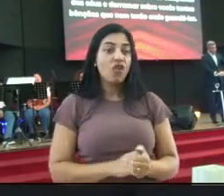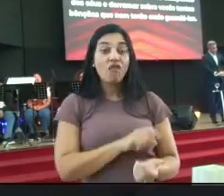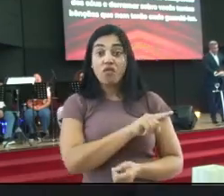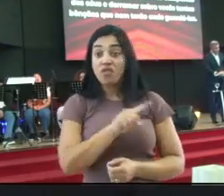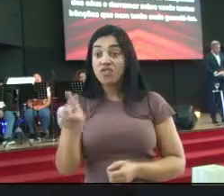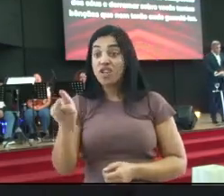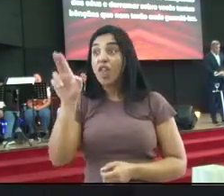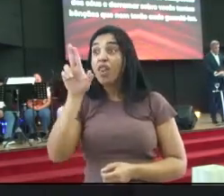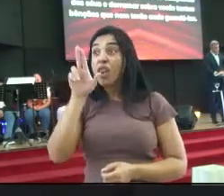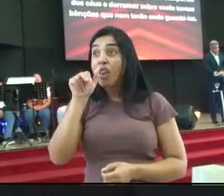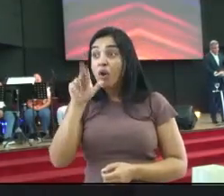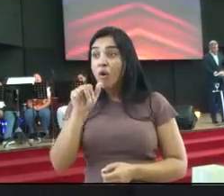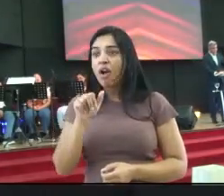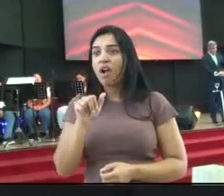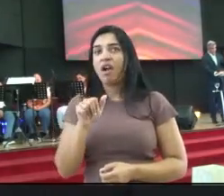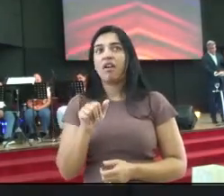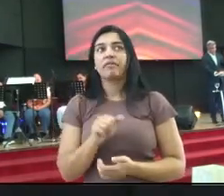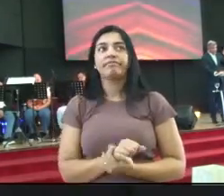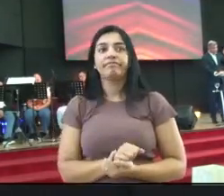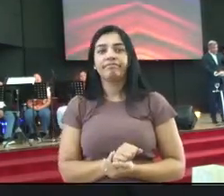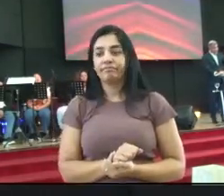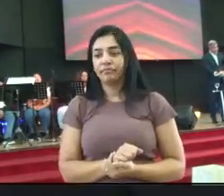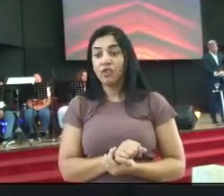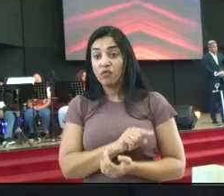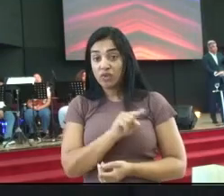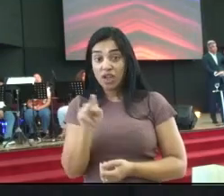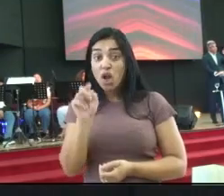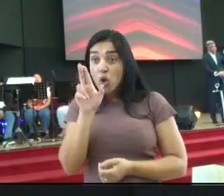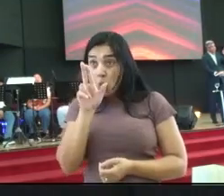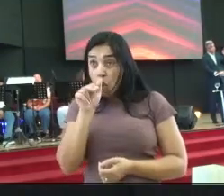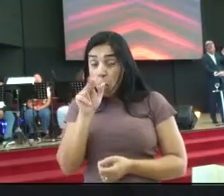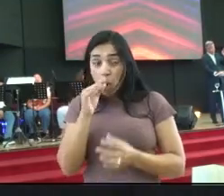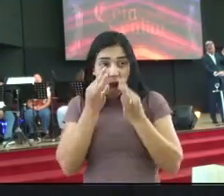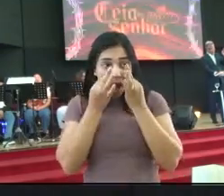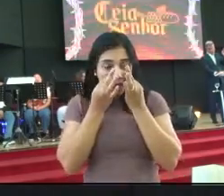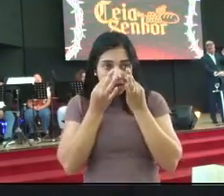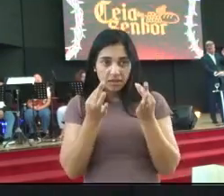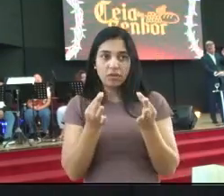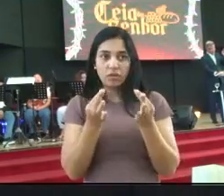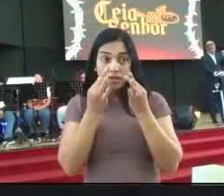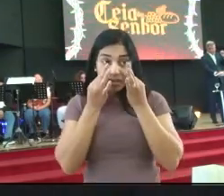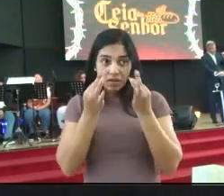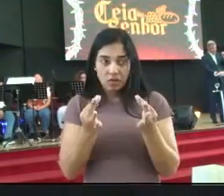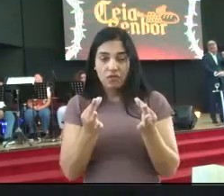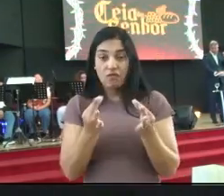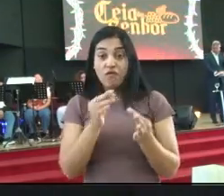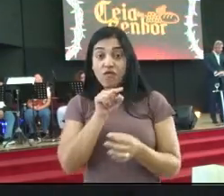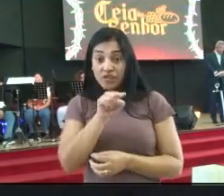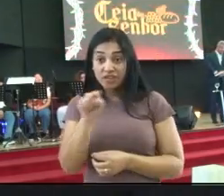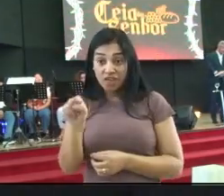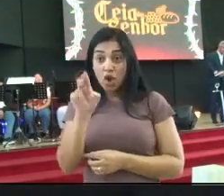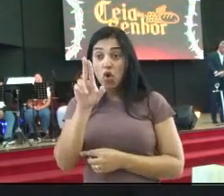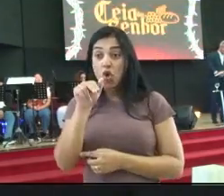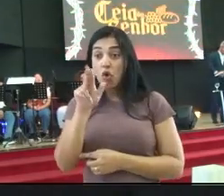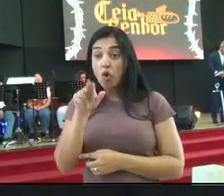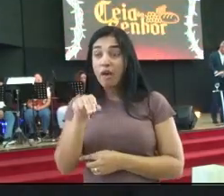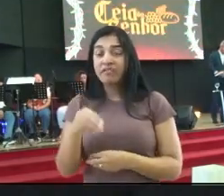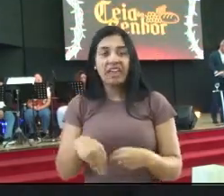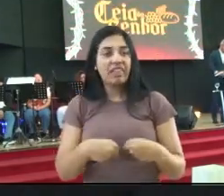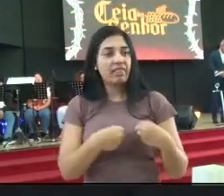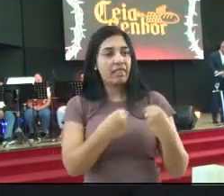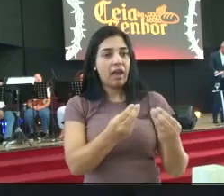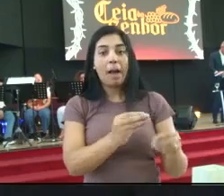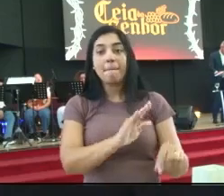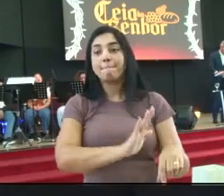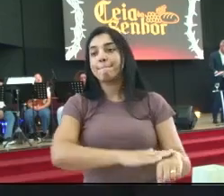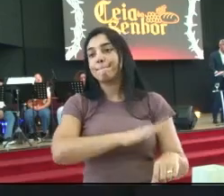Você nunca poderá dar, escute isso, preste atenção. Você nunca poderá